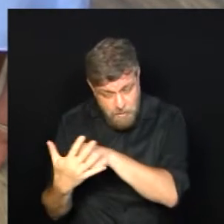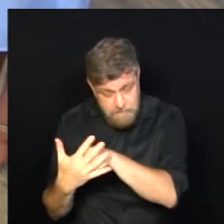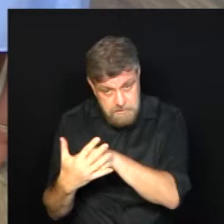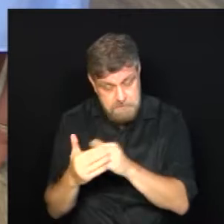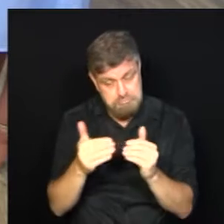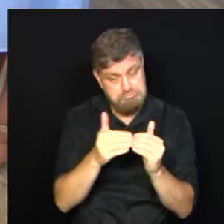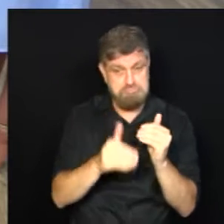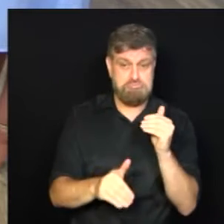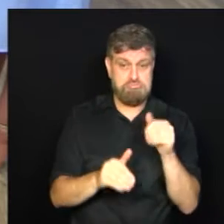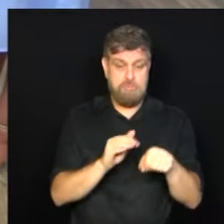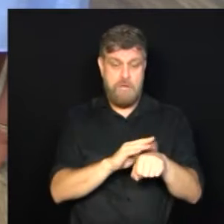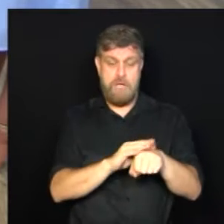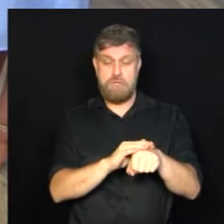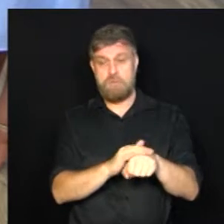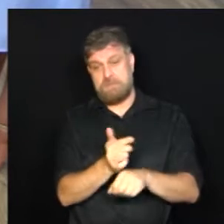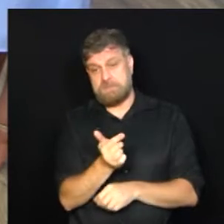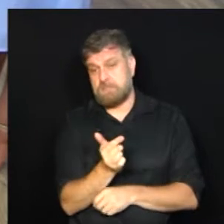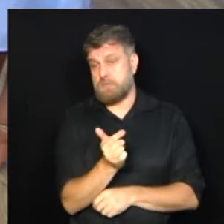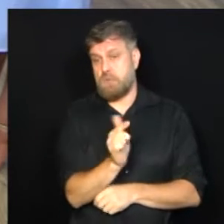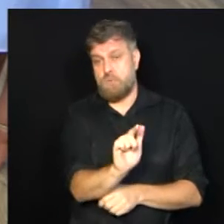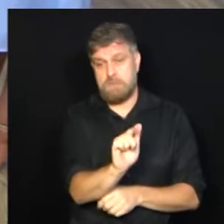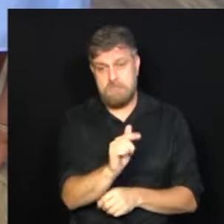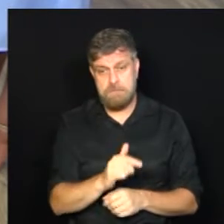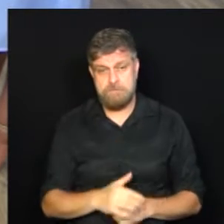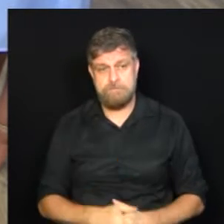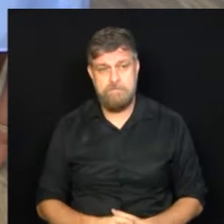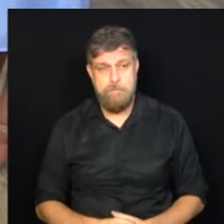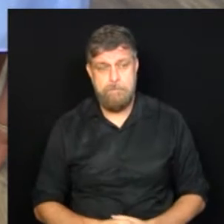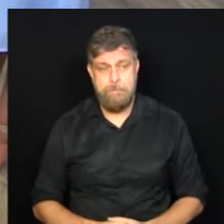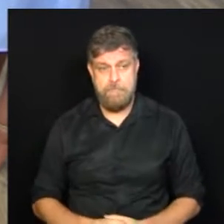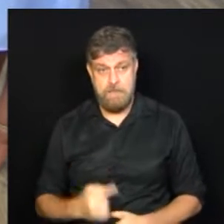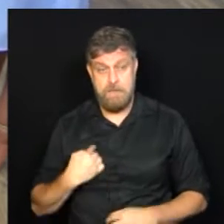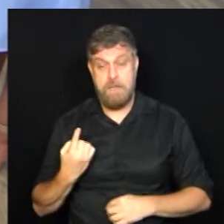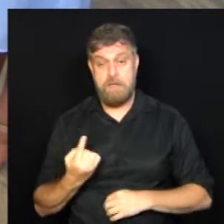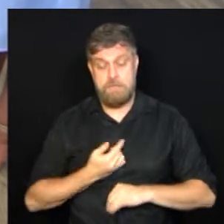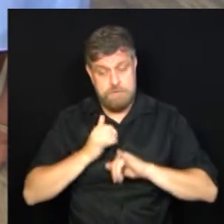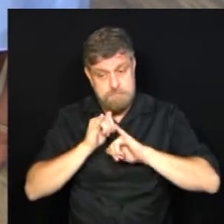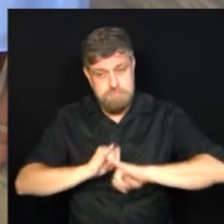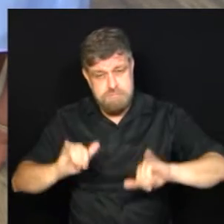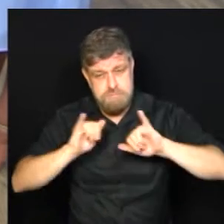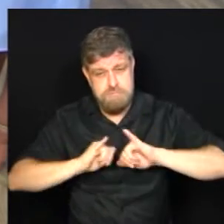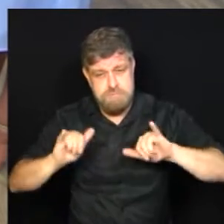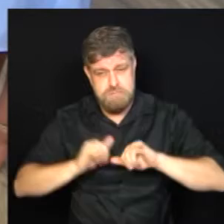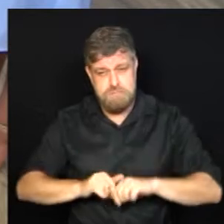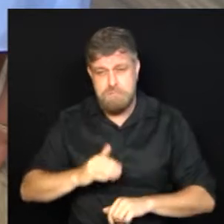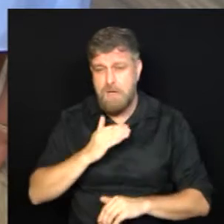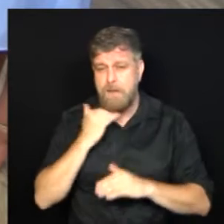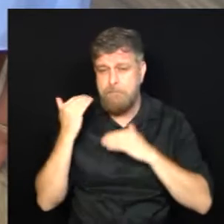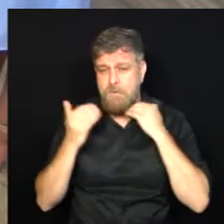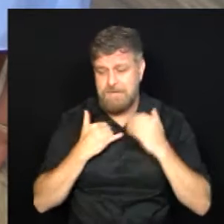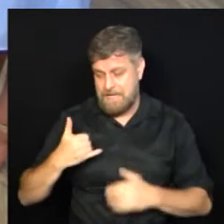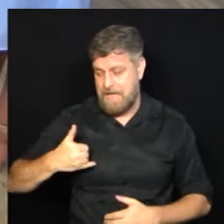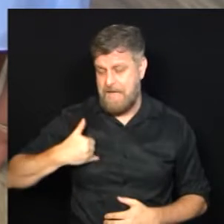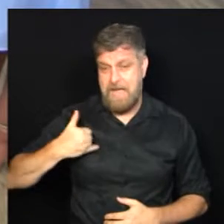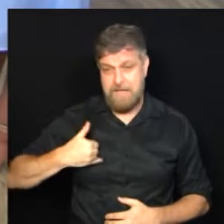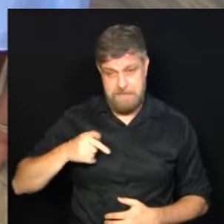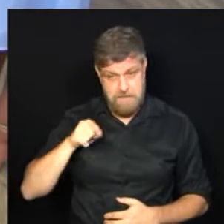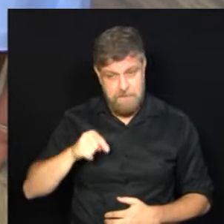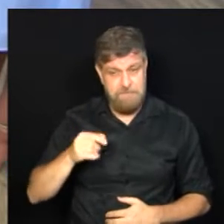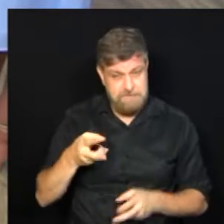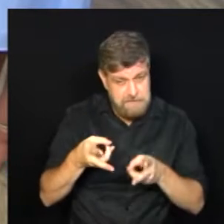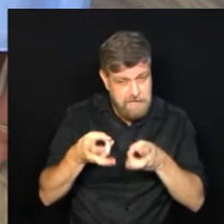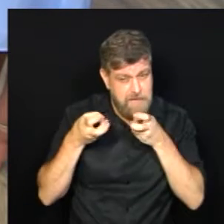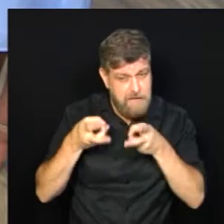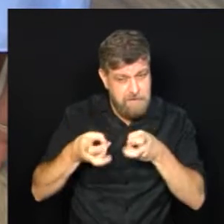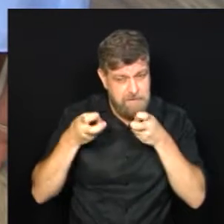Covid ou se for por uma outra doença. Para a gente falar sobre essas mortes da faixa etária, para você aí de casa